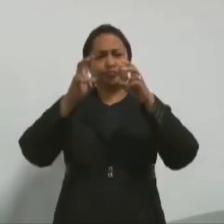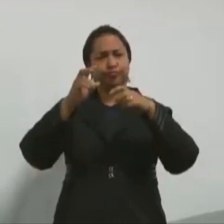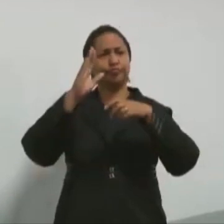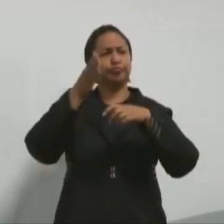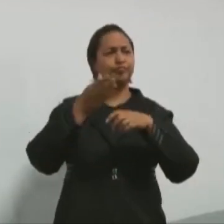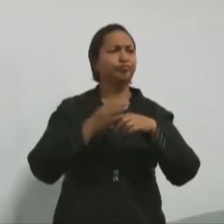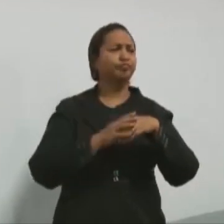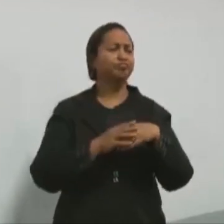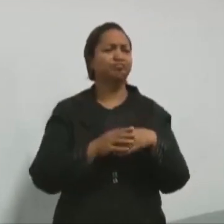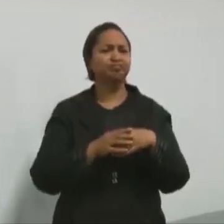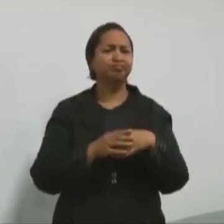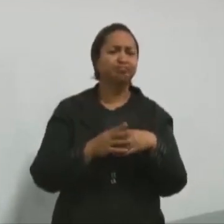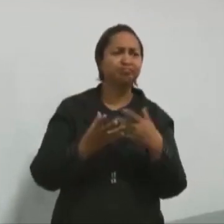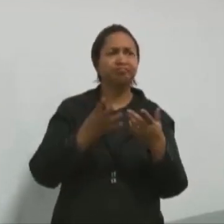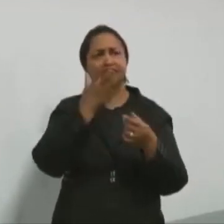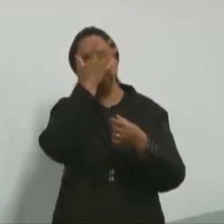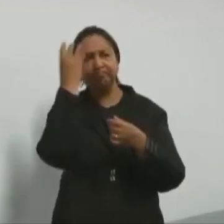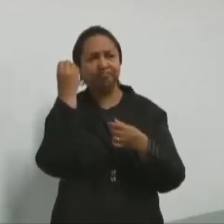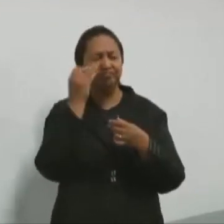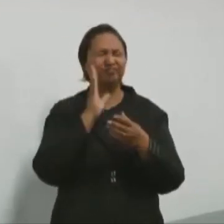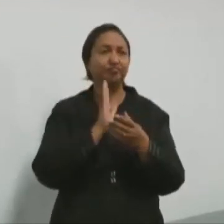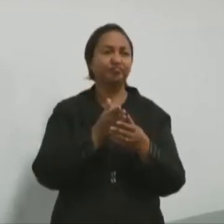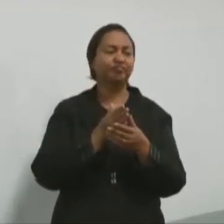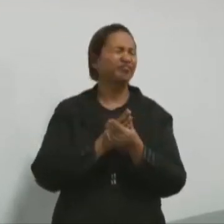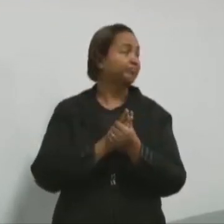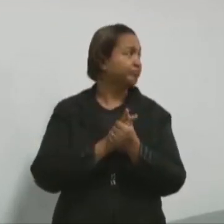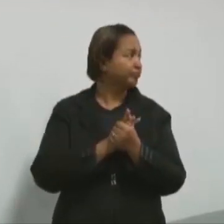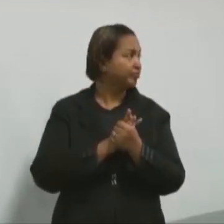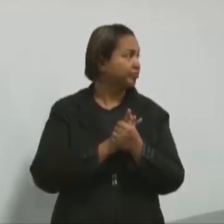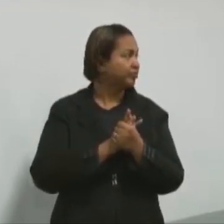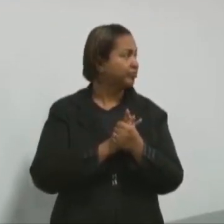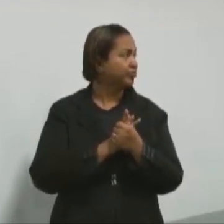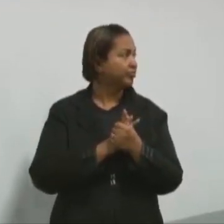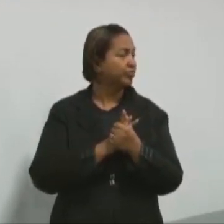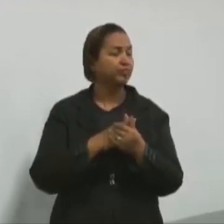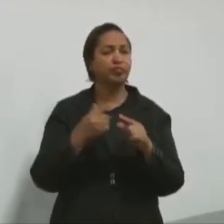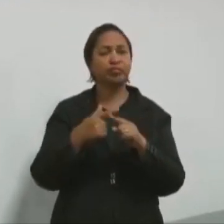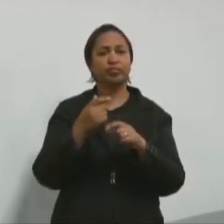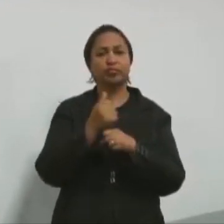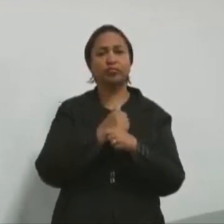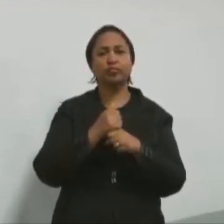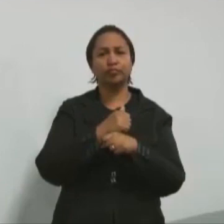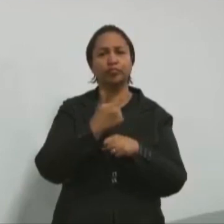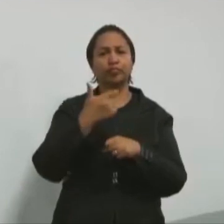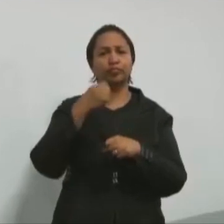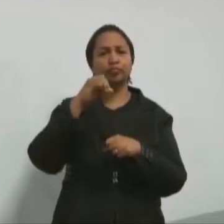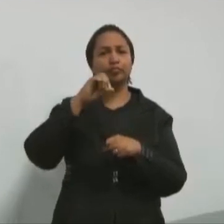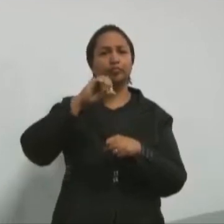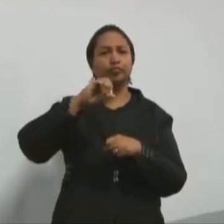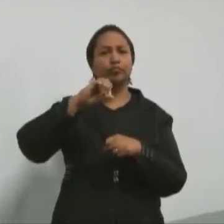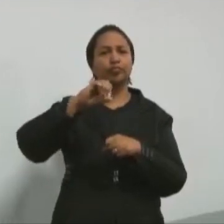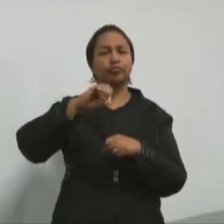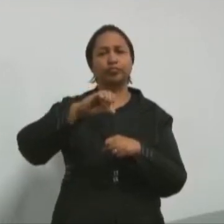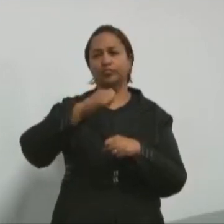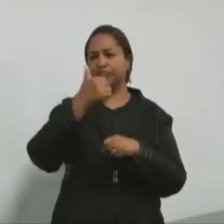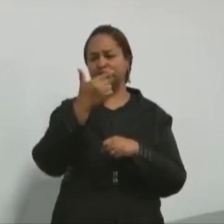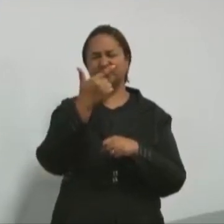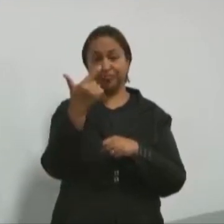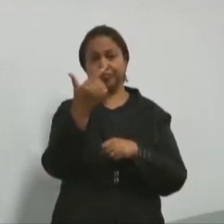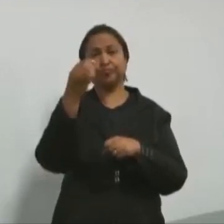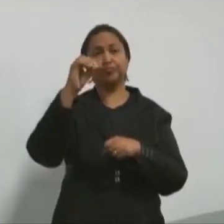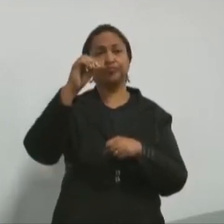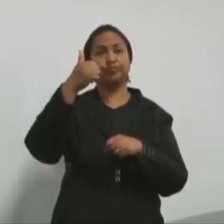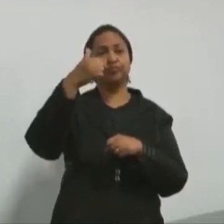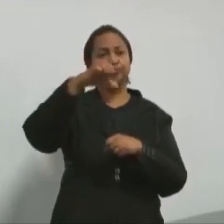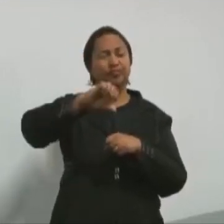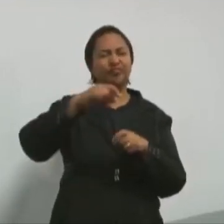perceber o vereador fernando paina a partir do do ano 2019 são as obrigações da sony água em relação à